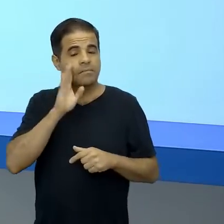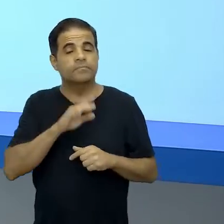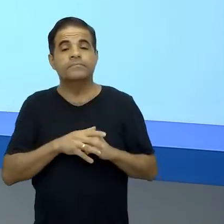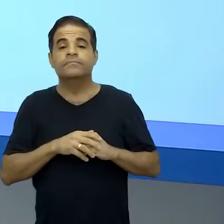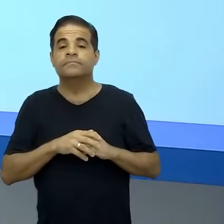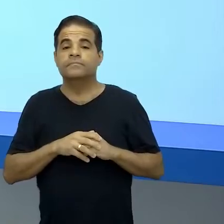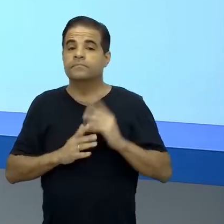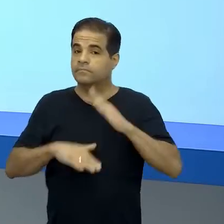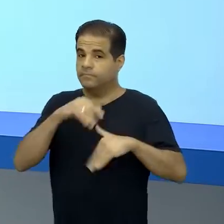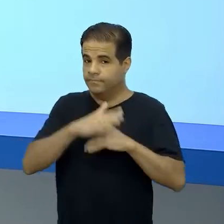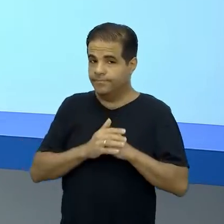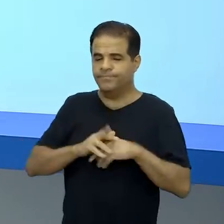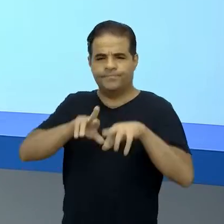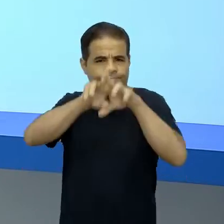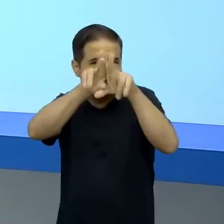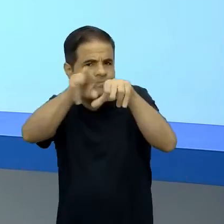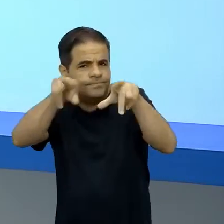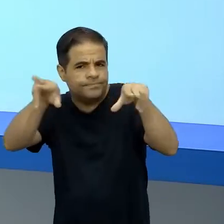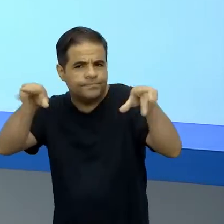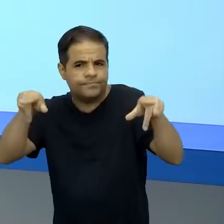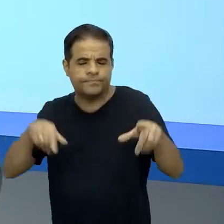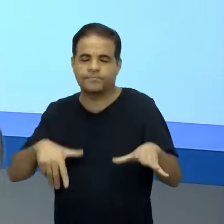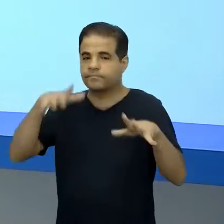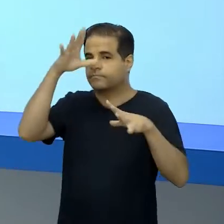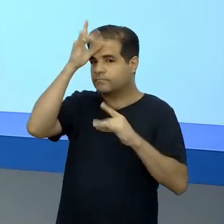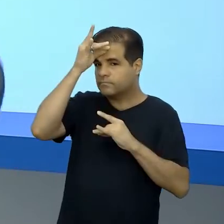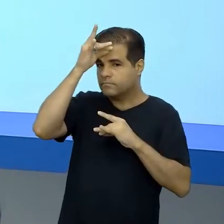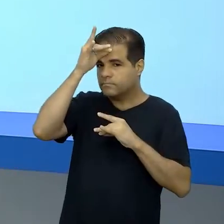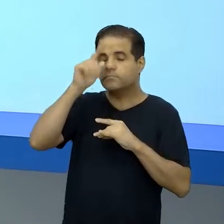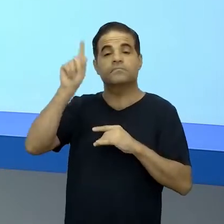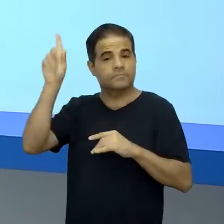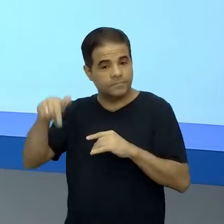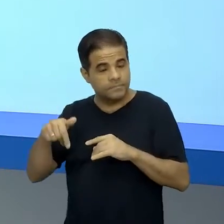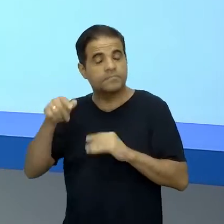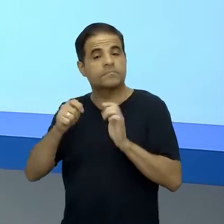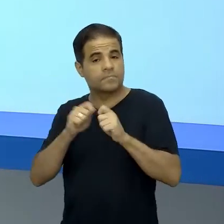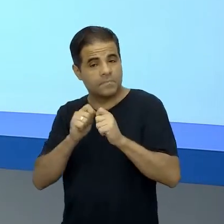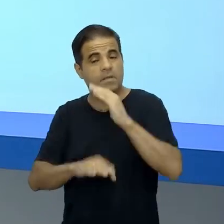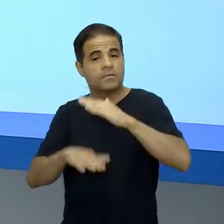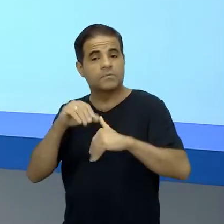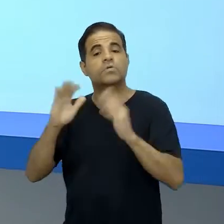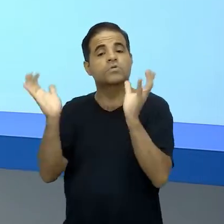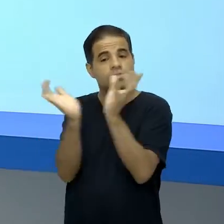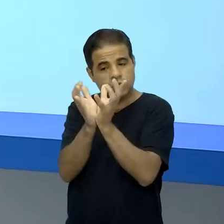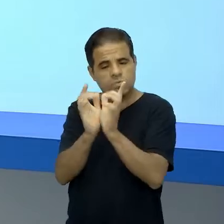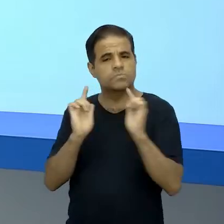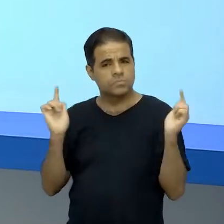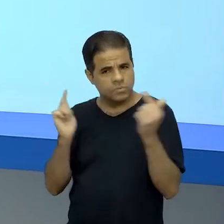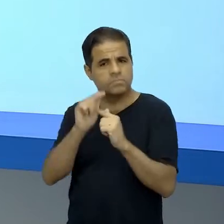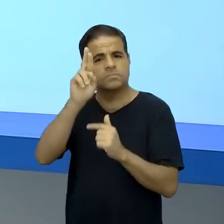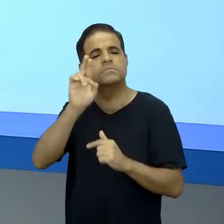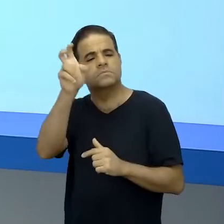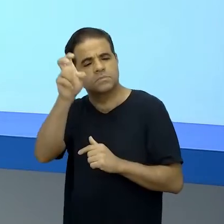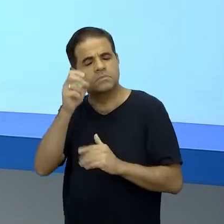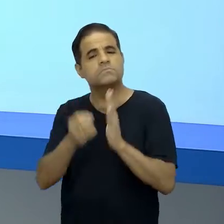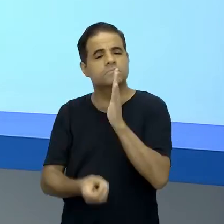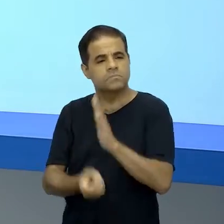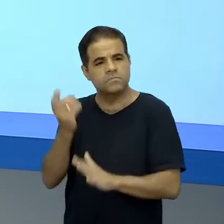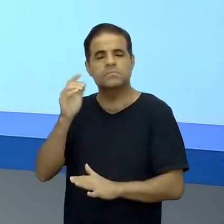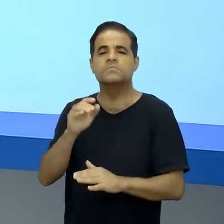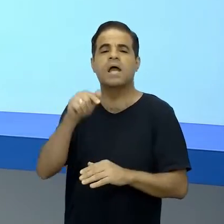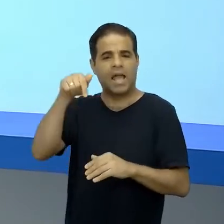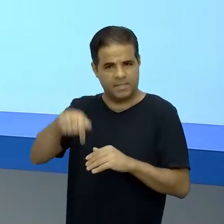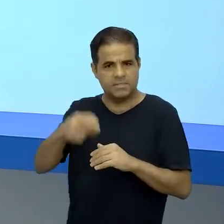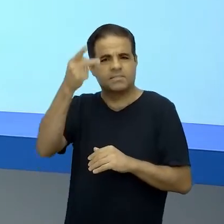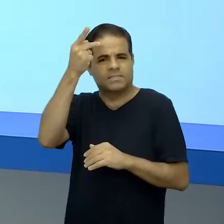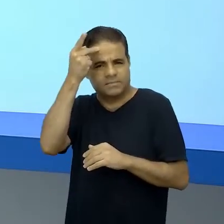essa é só uma das obras, das muitas obras performáticas que o Nelson Lehner fez. E o Grupo Rex também fez coisas muito legais. Geralmente as bienais aqui em